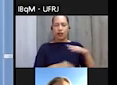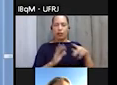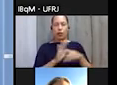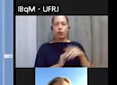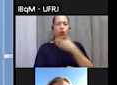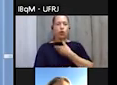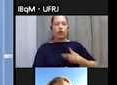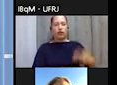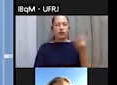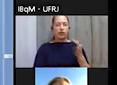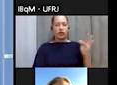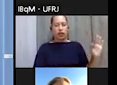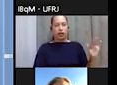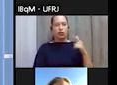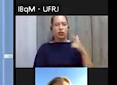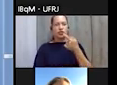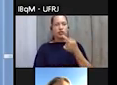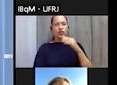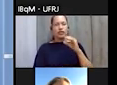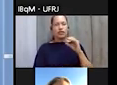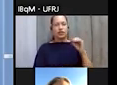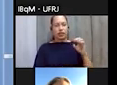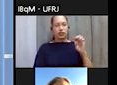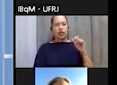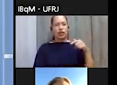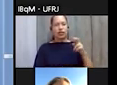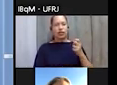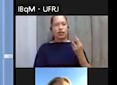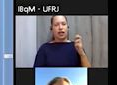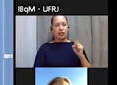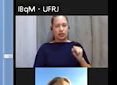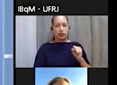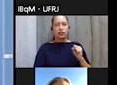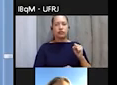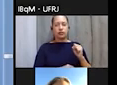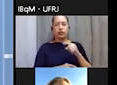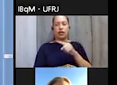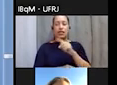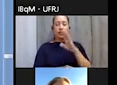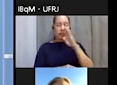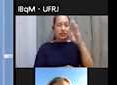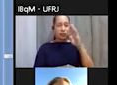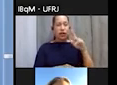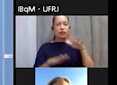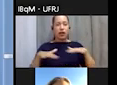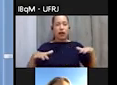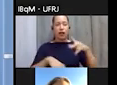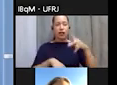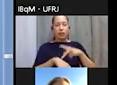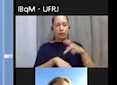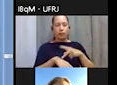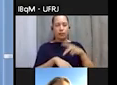700 hectares para que essa rocha seja lavrada, sendo que as principais áreas de pedreira elas estão